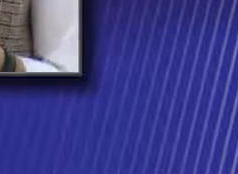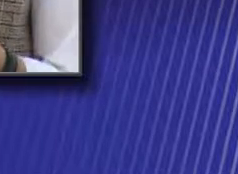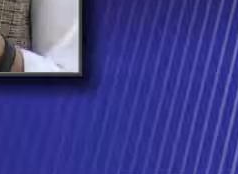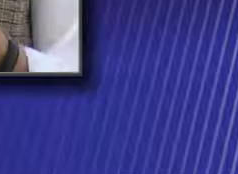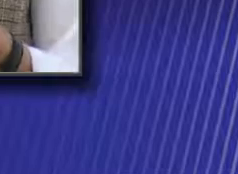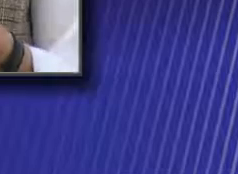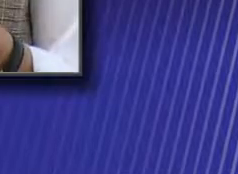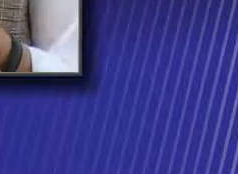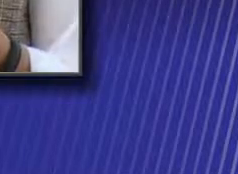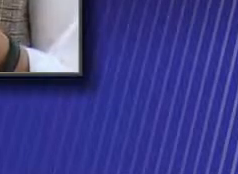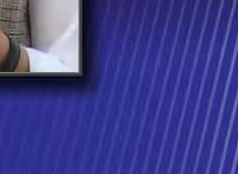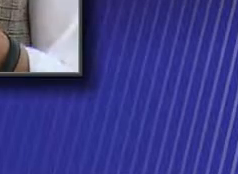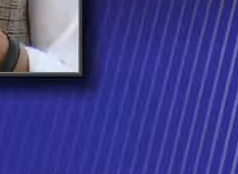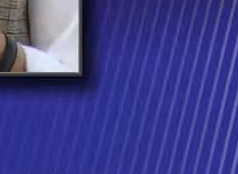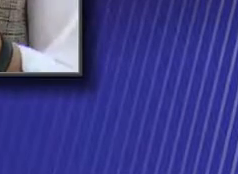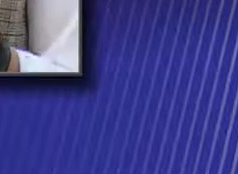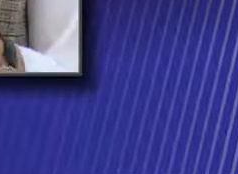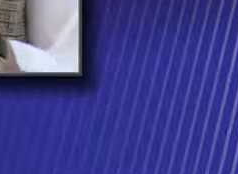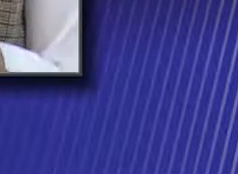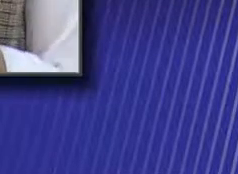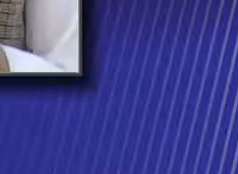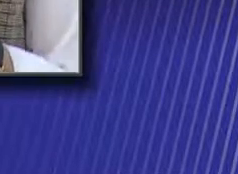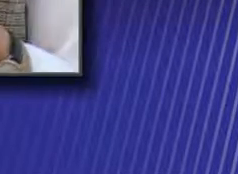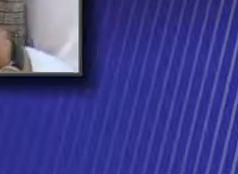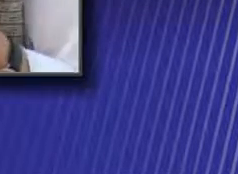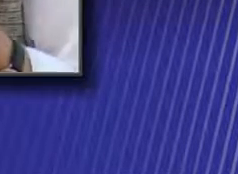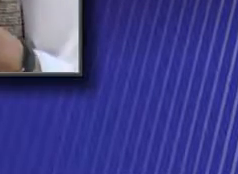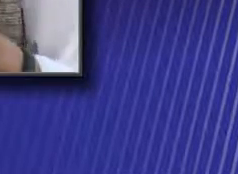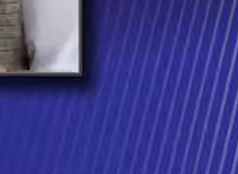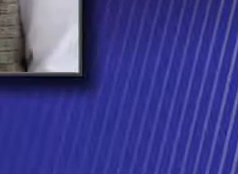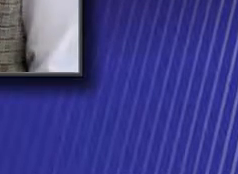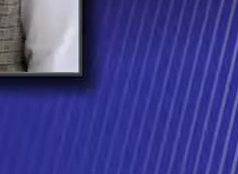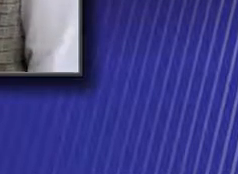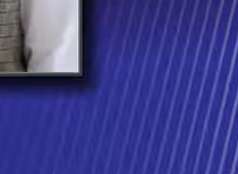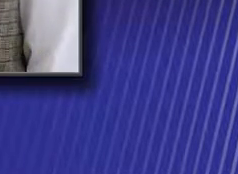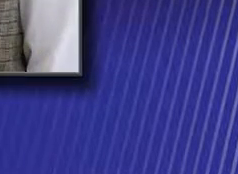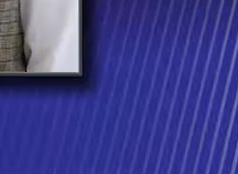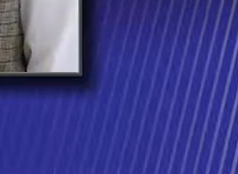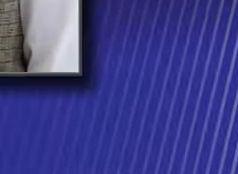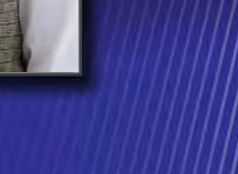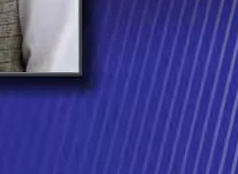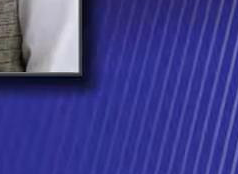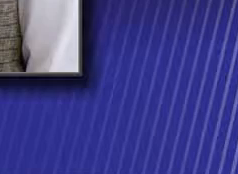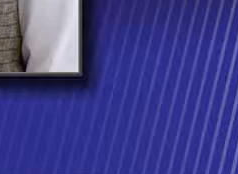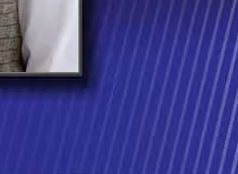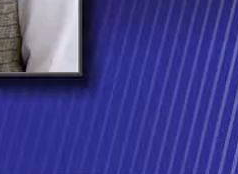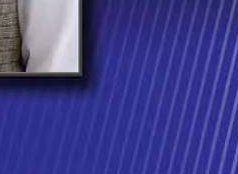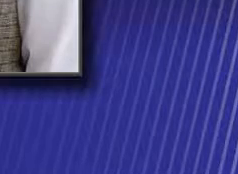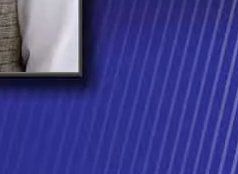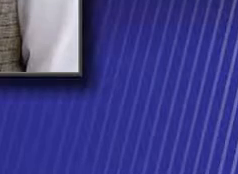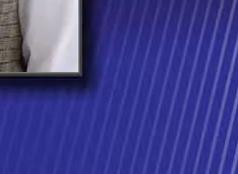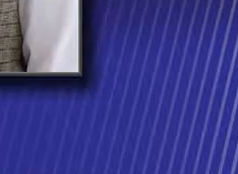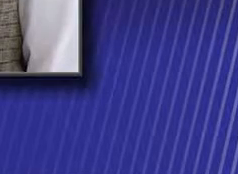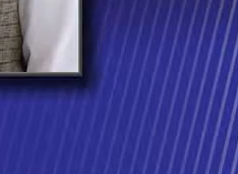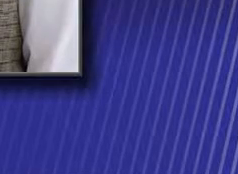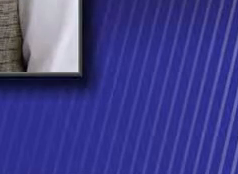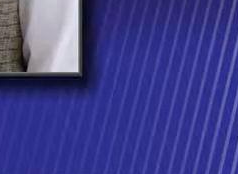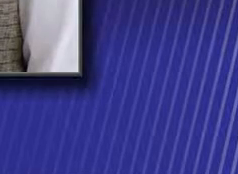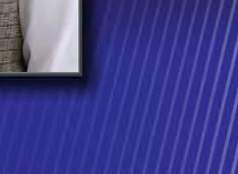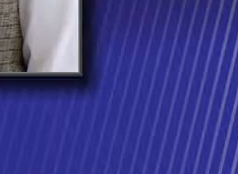do machismo, de valores da vida humana e a cultura imperialista do machismo não